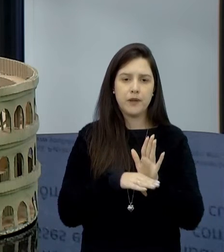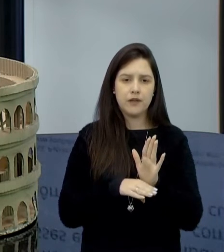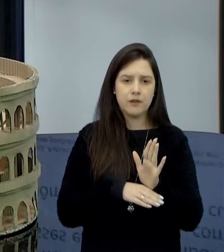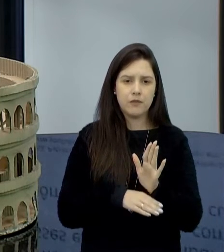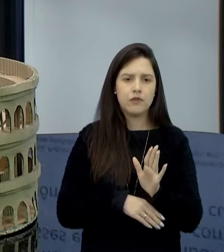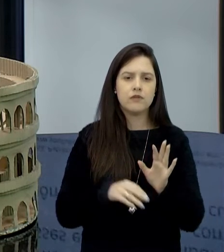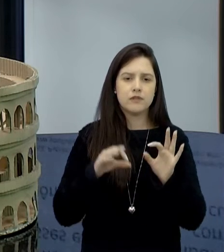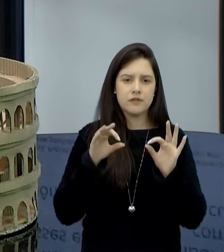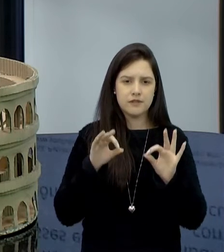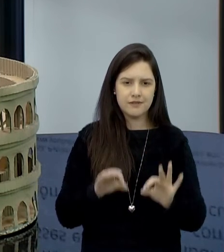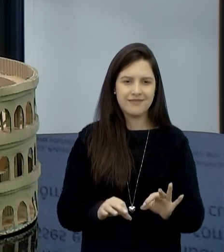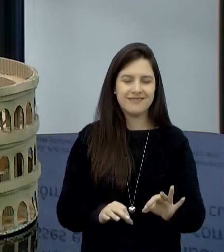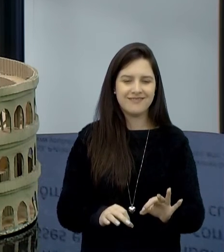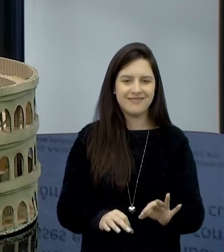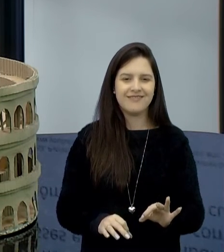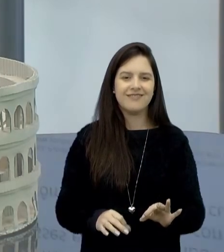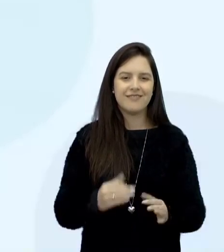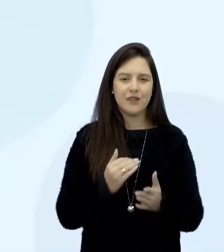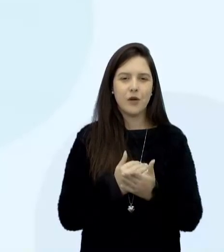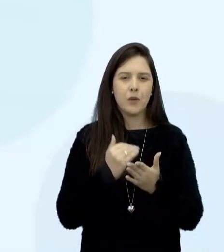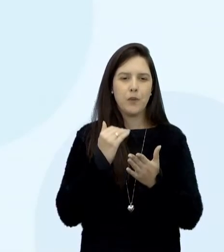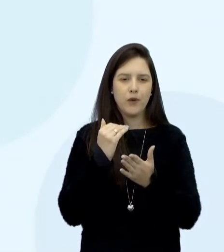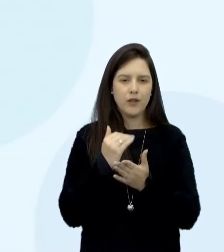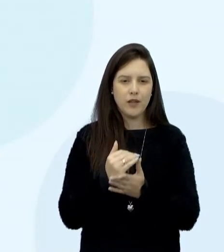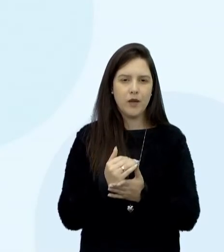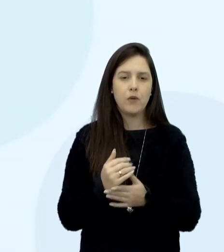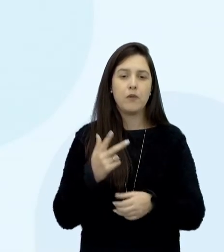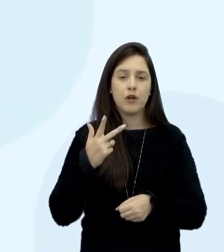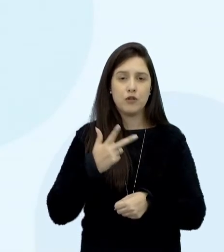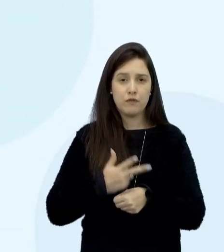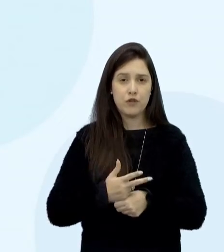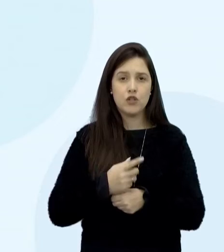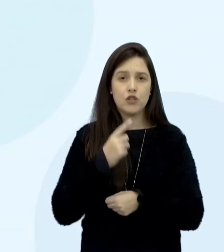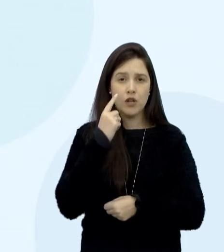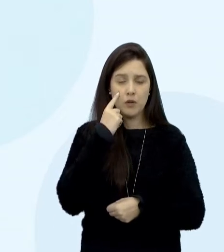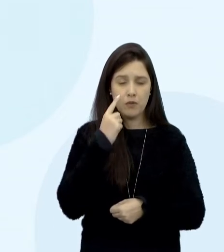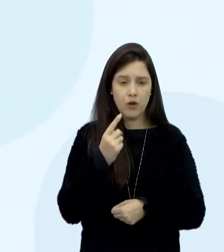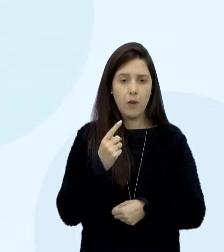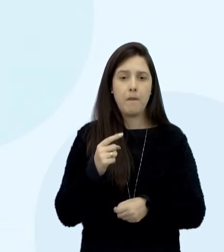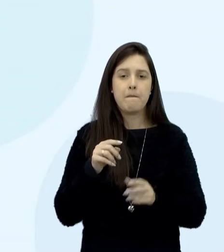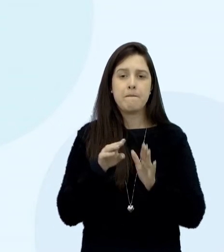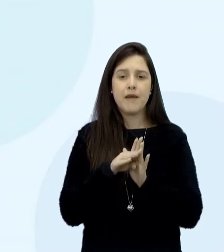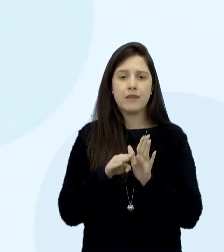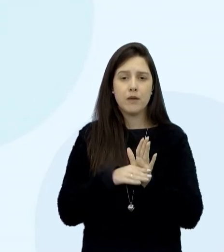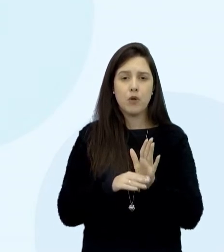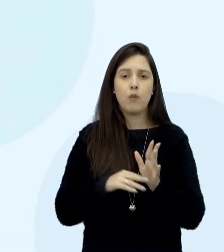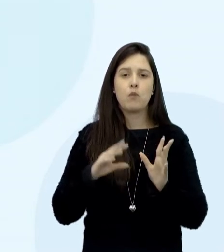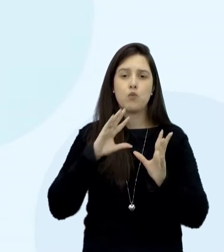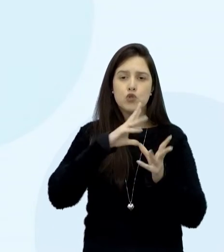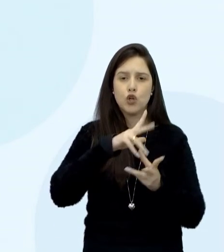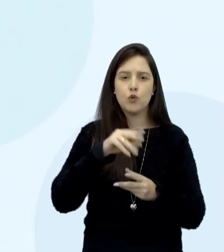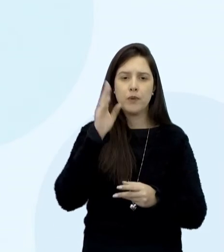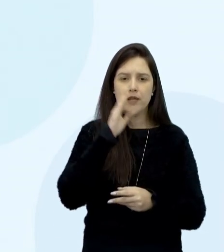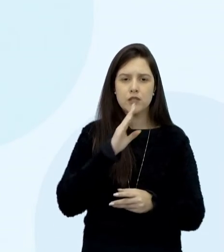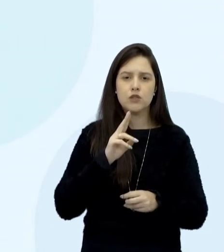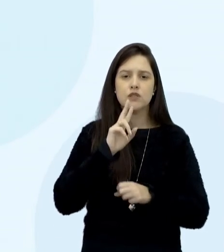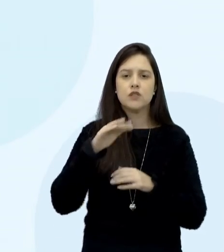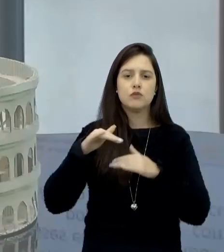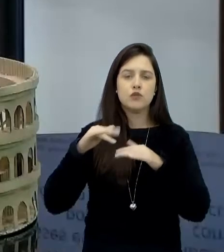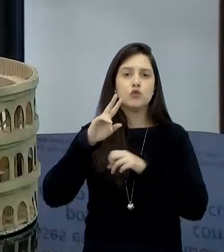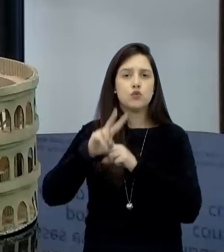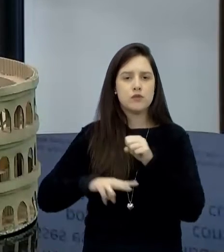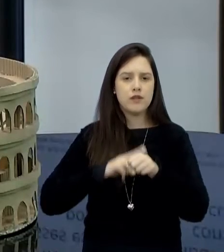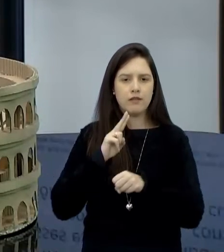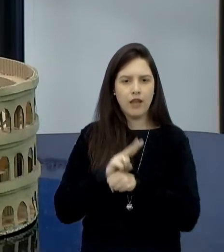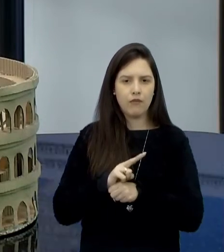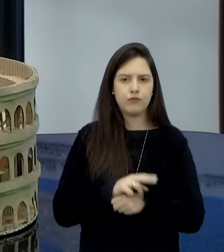temos, certo? Eu trouxe aqui mais um vídeo para vocês, dá uma olhadinha. Patrimônio mundial no Brasil e o desenvolvimento sustentável.